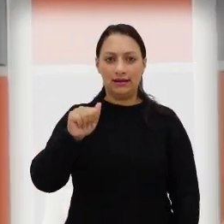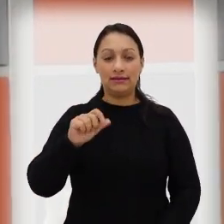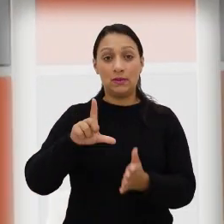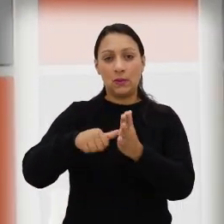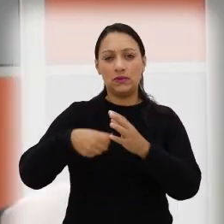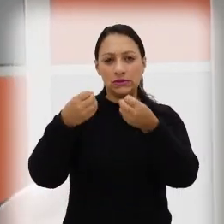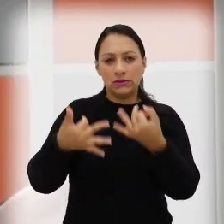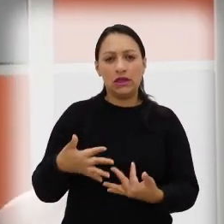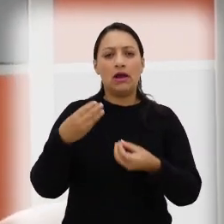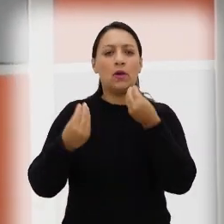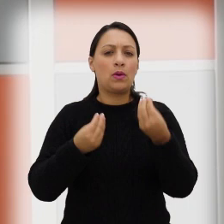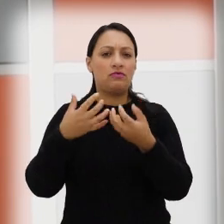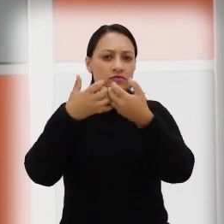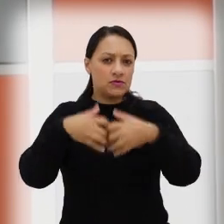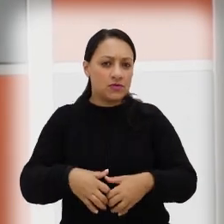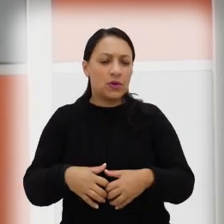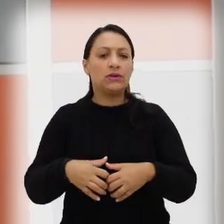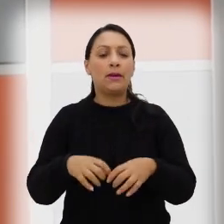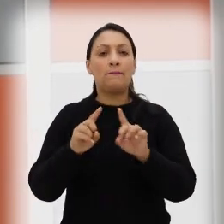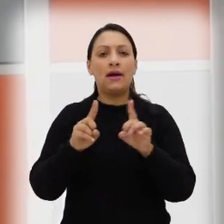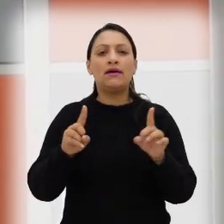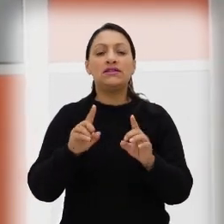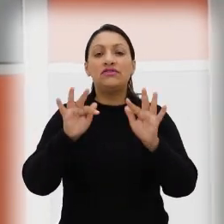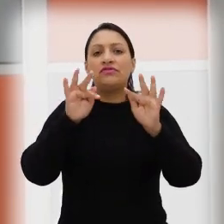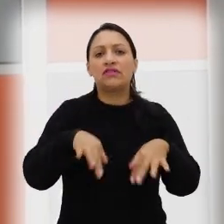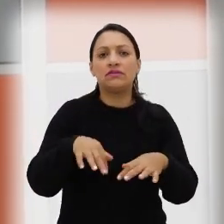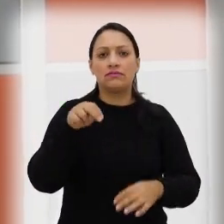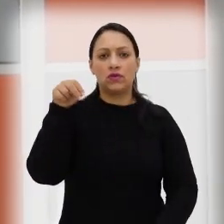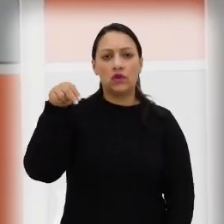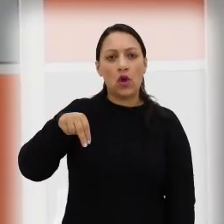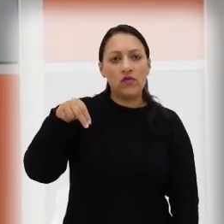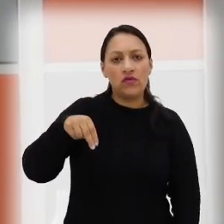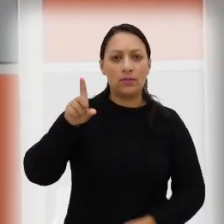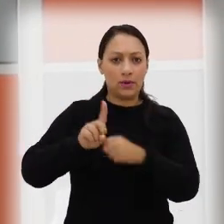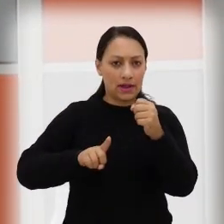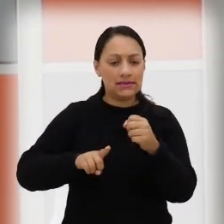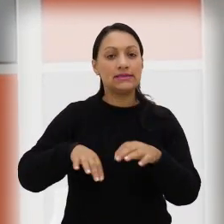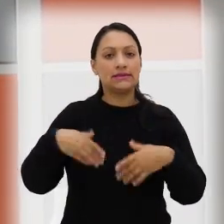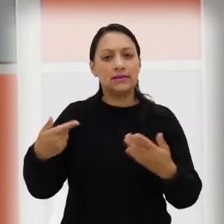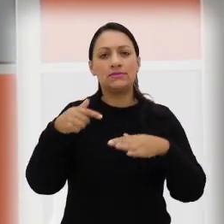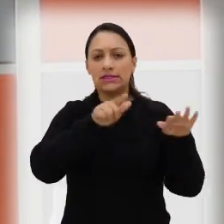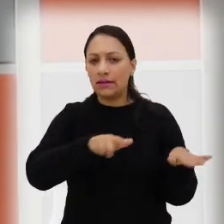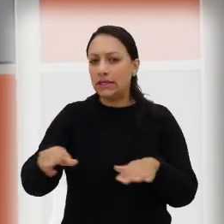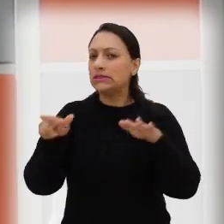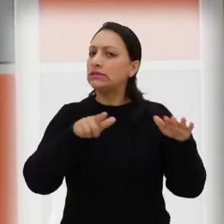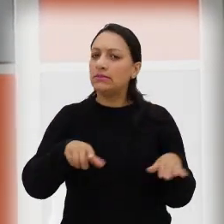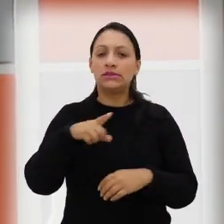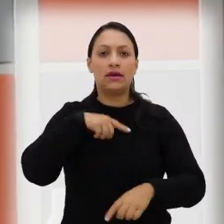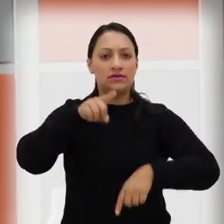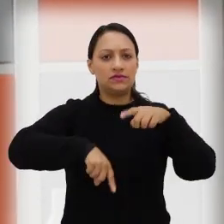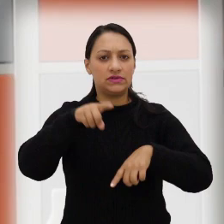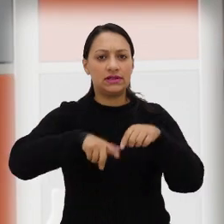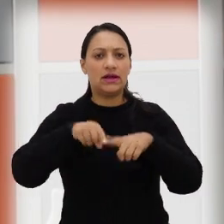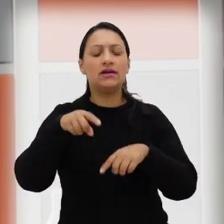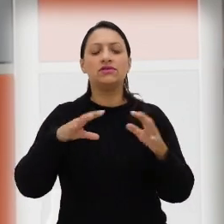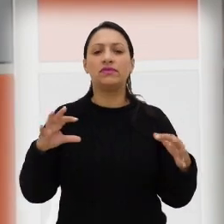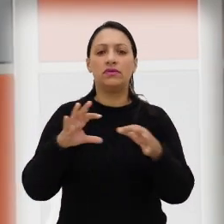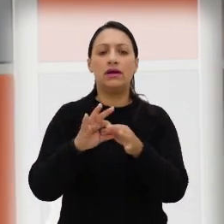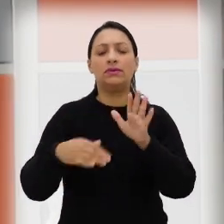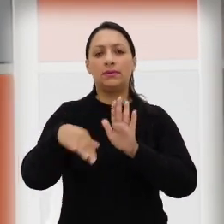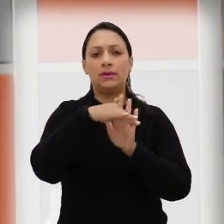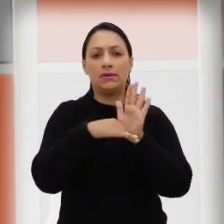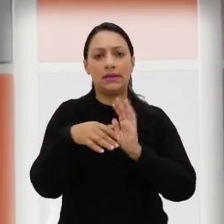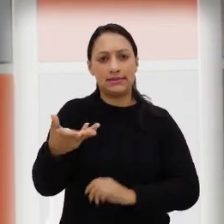operação, mas ele finaliza ali em novembro. Então, durante todas as semanas, terão atividades vinculadas a esse programa de